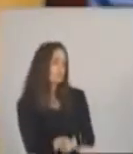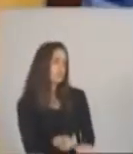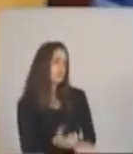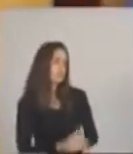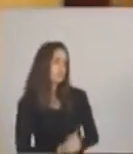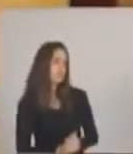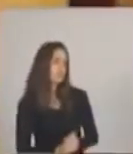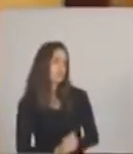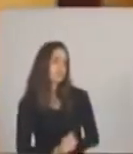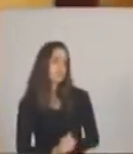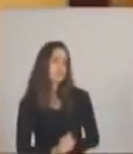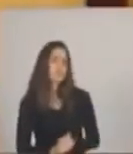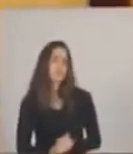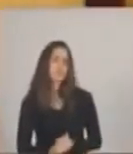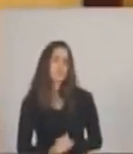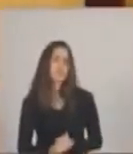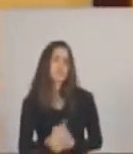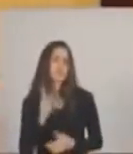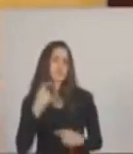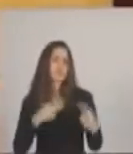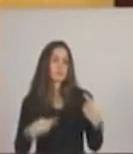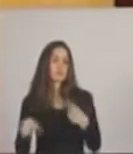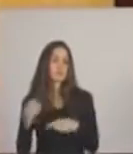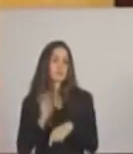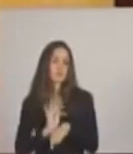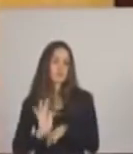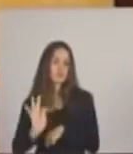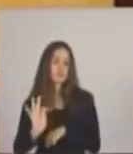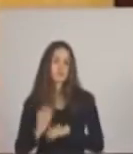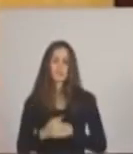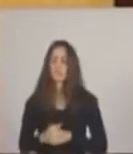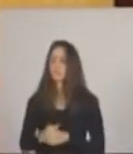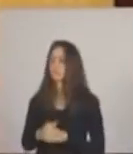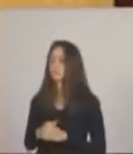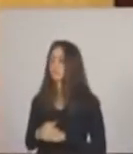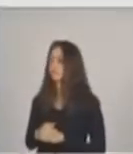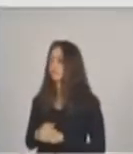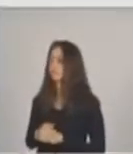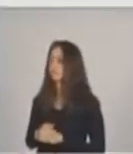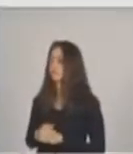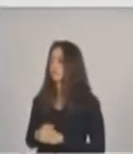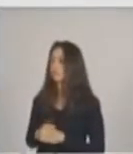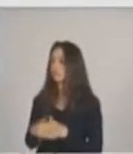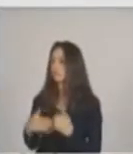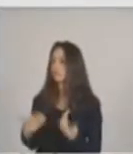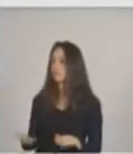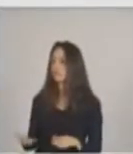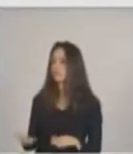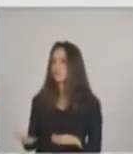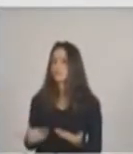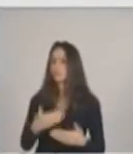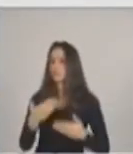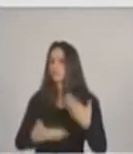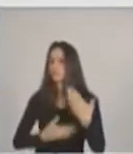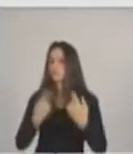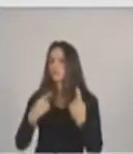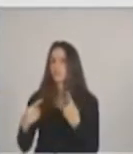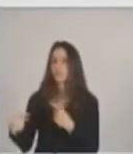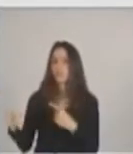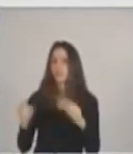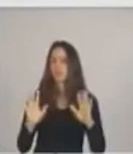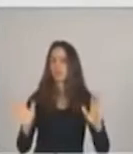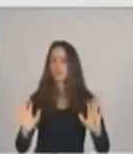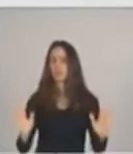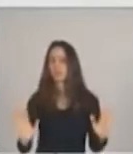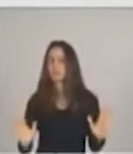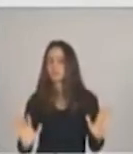Não, desculpa, deputado, mas assim, nós temos deputado, uma discussão técnica, deputado Vandinho, levar todos a um processo de um debate, para que a